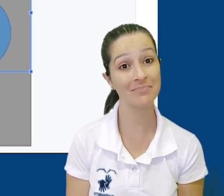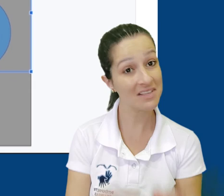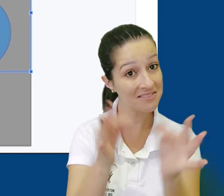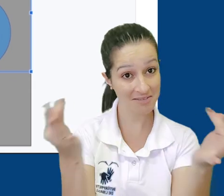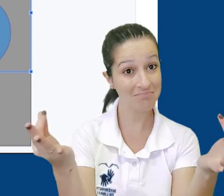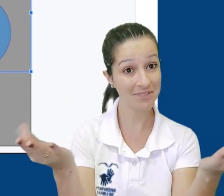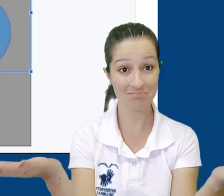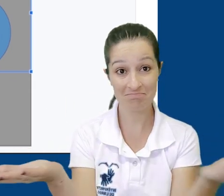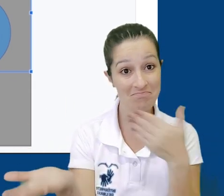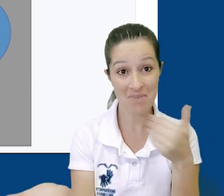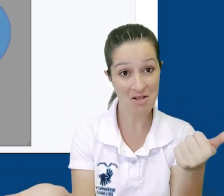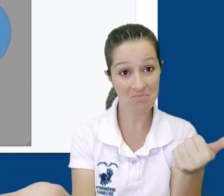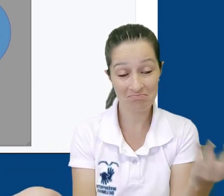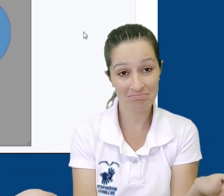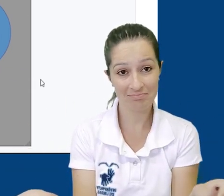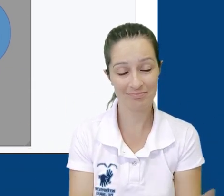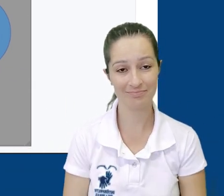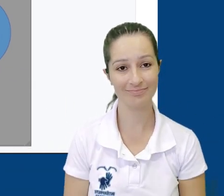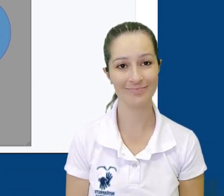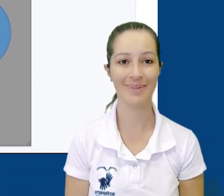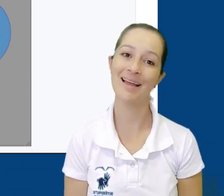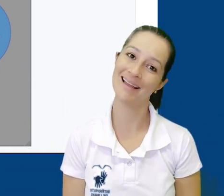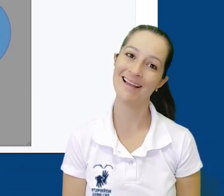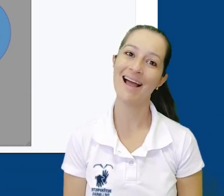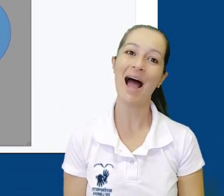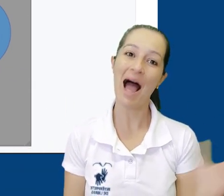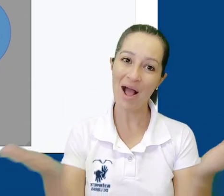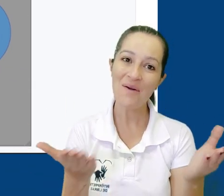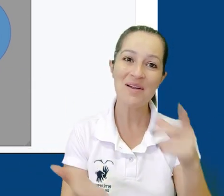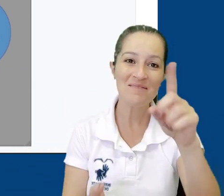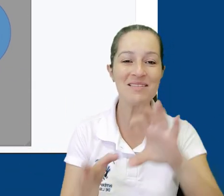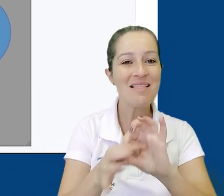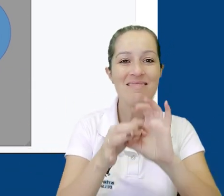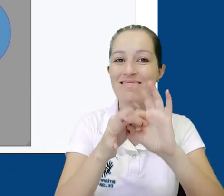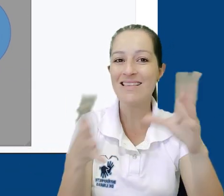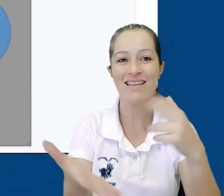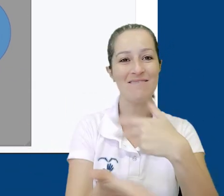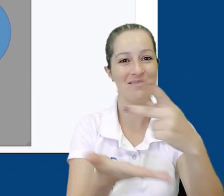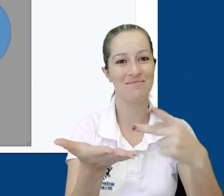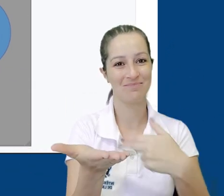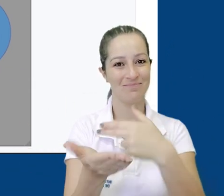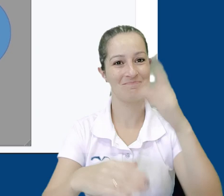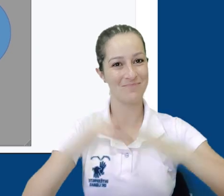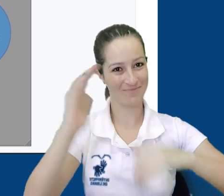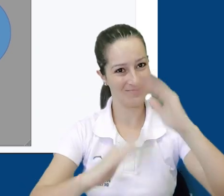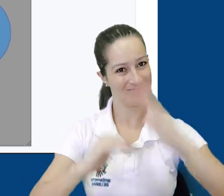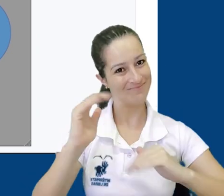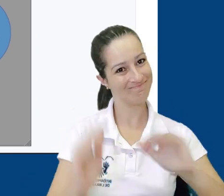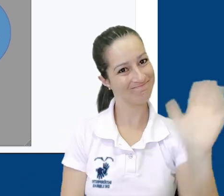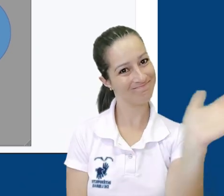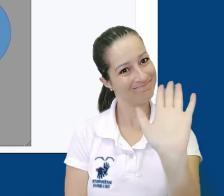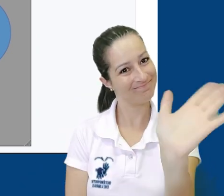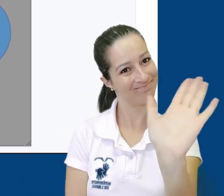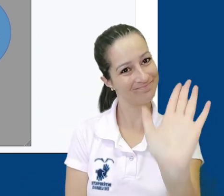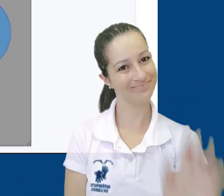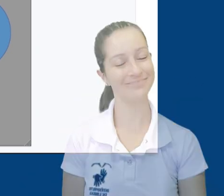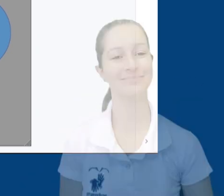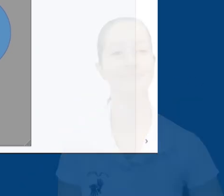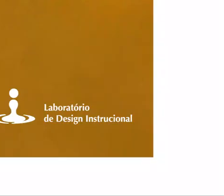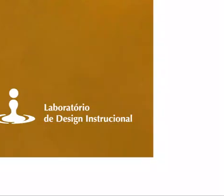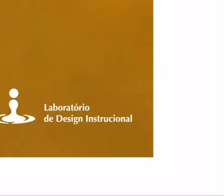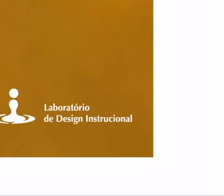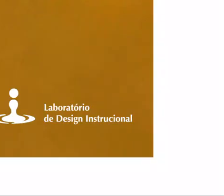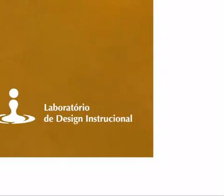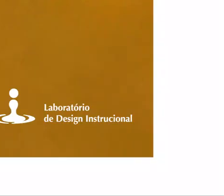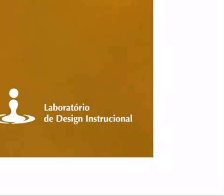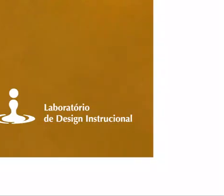é muito mais prático não bem melhor agora é só soltar o artista que há em você até o próximo